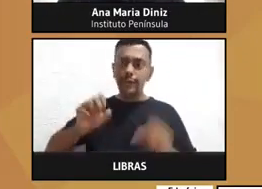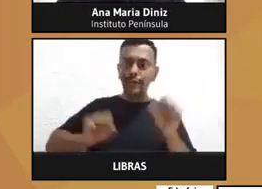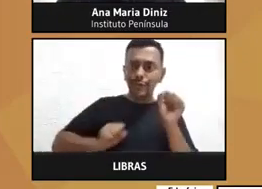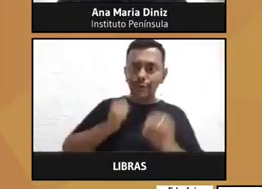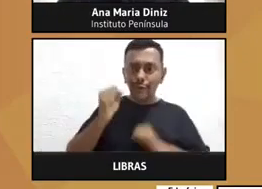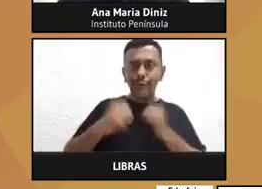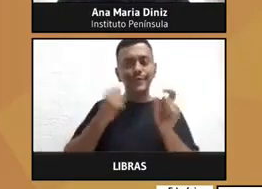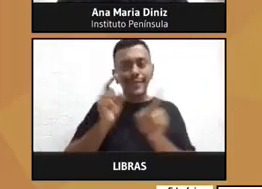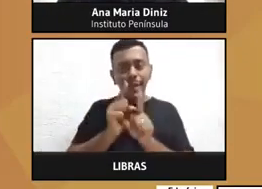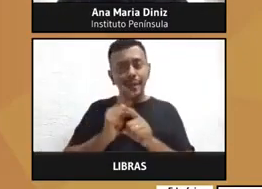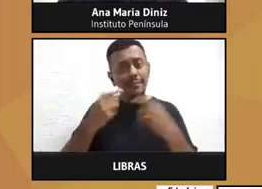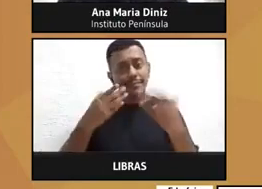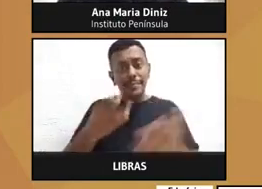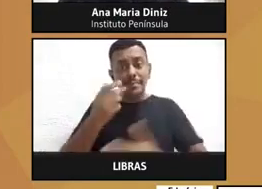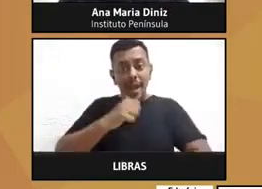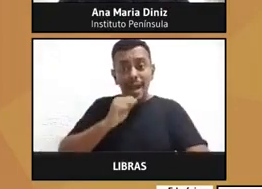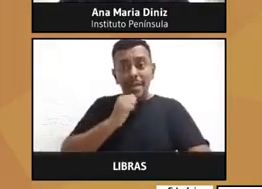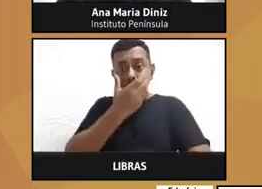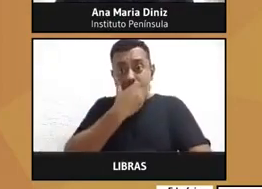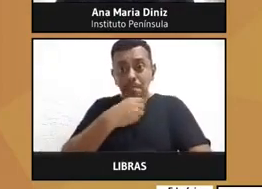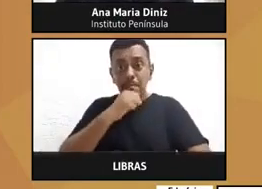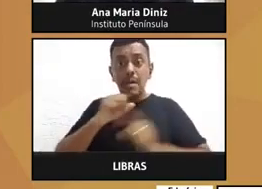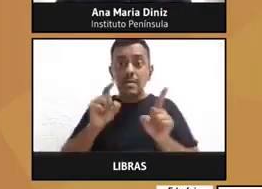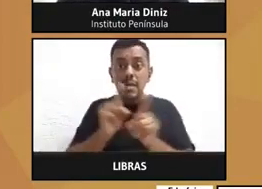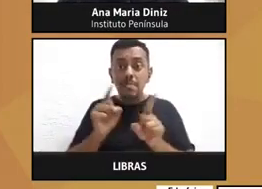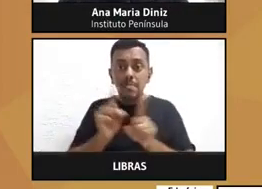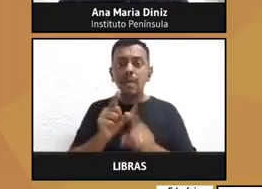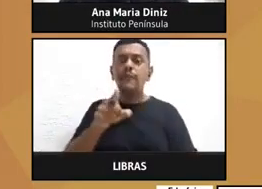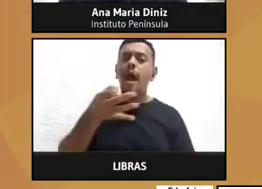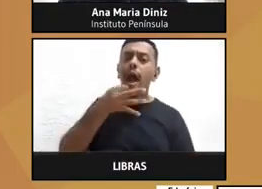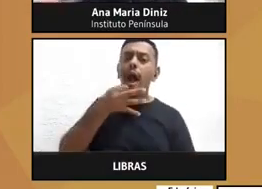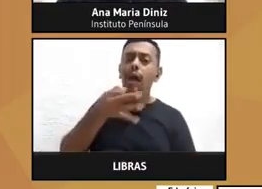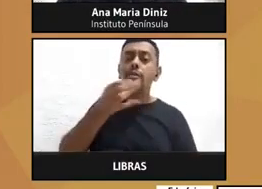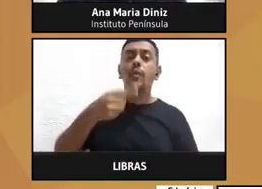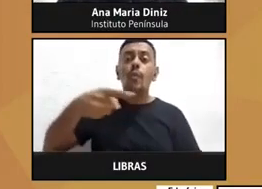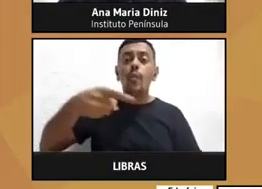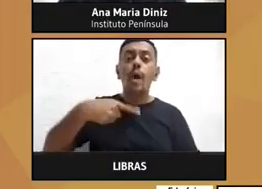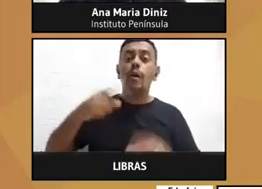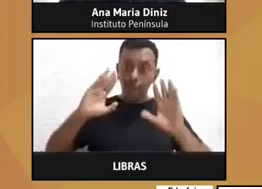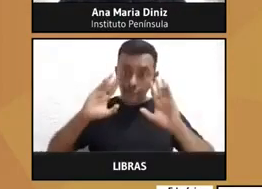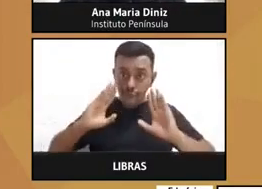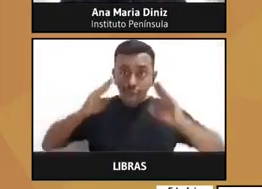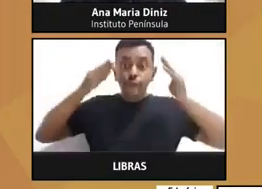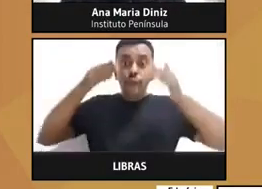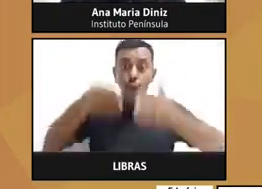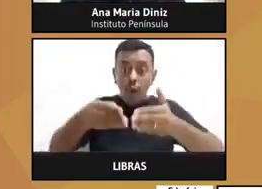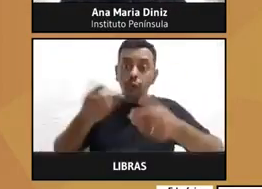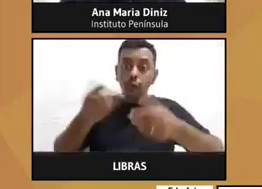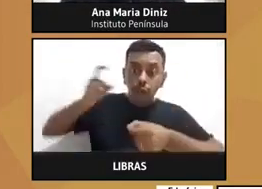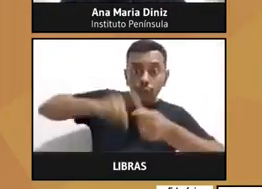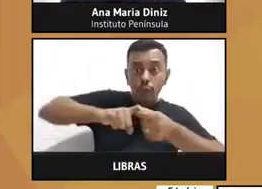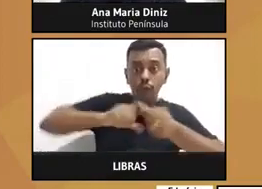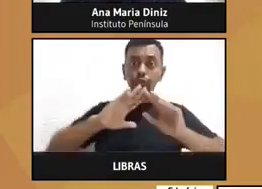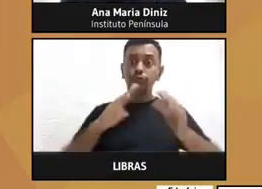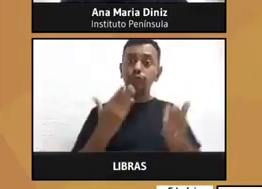pais, né? Qual deveria ser o nosso foco quando voltarmos?